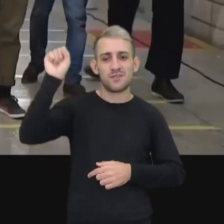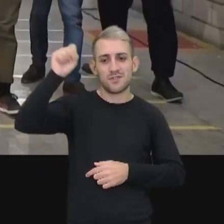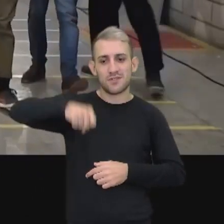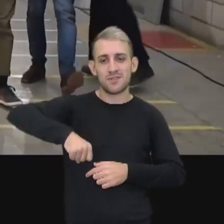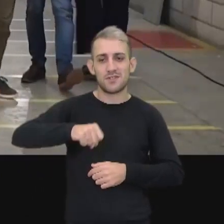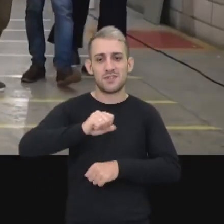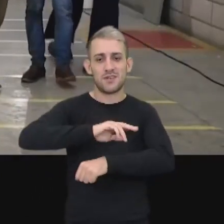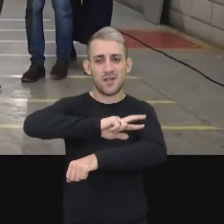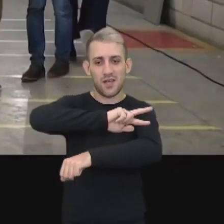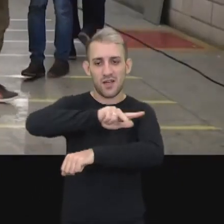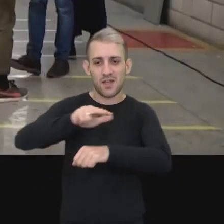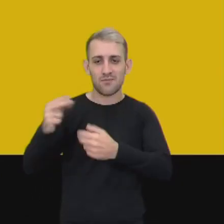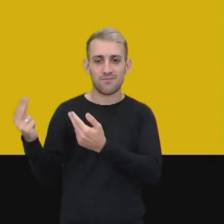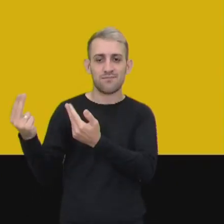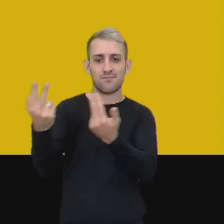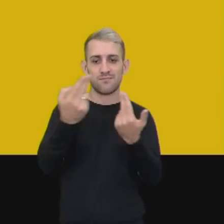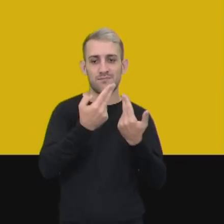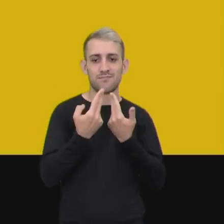racial.